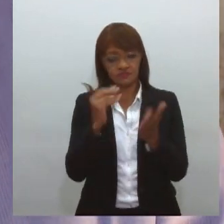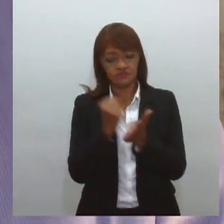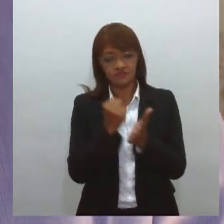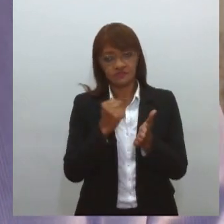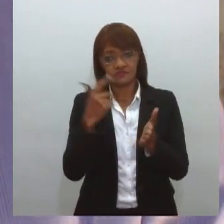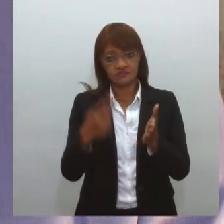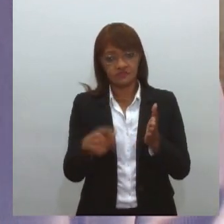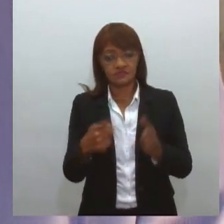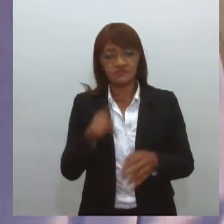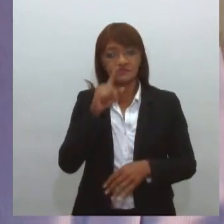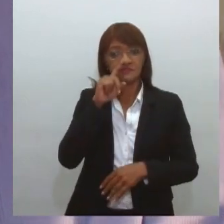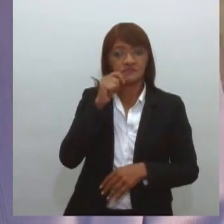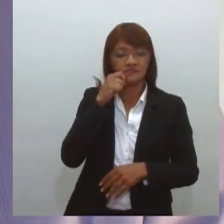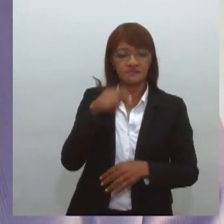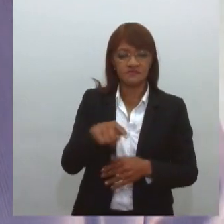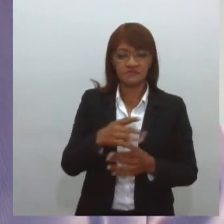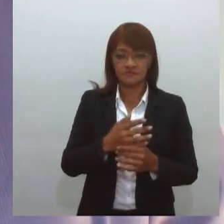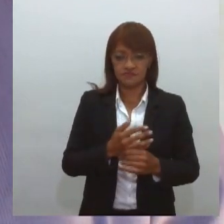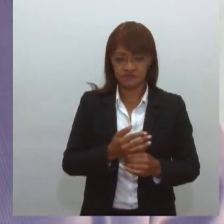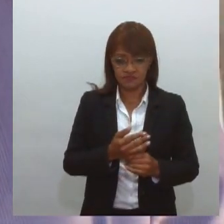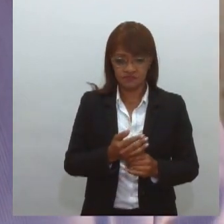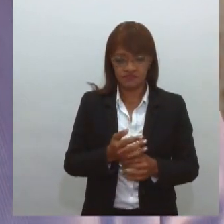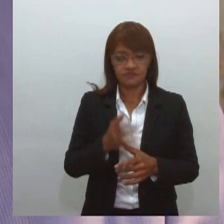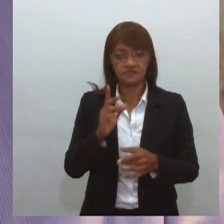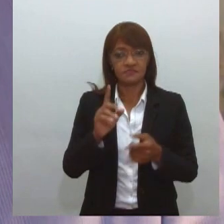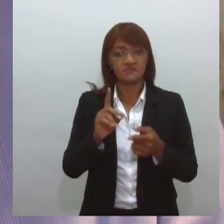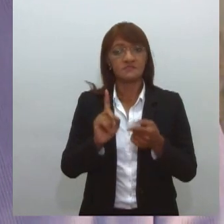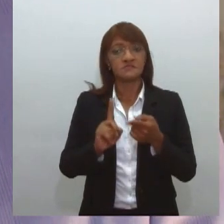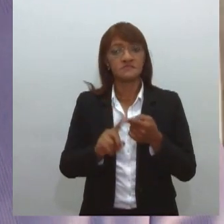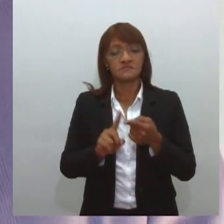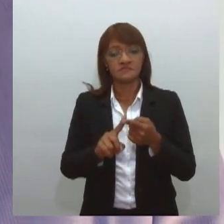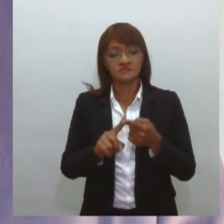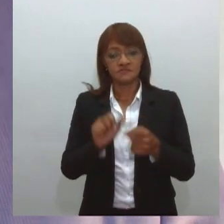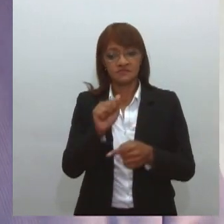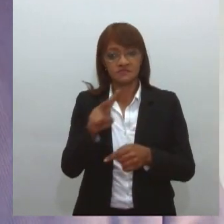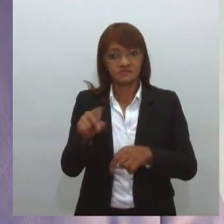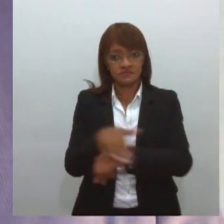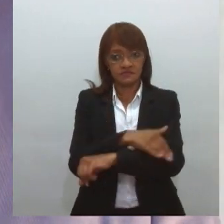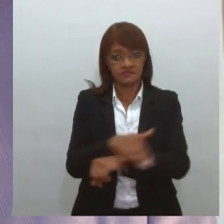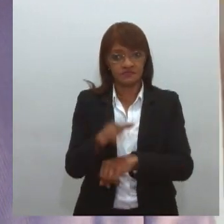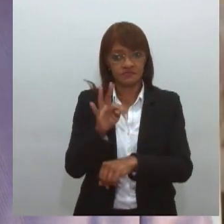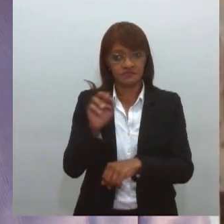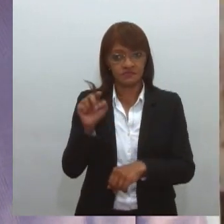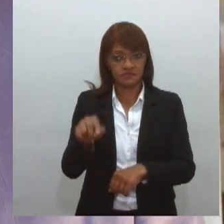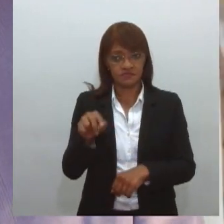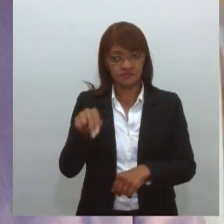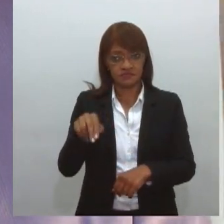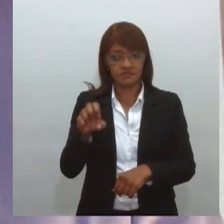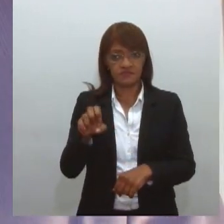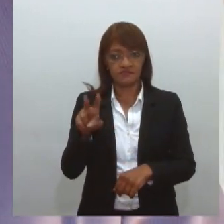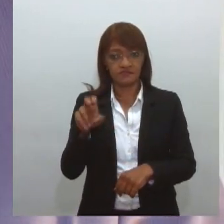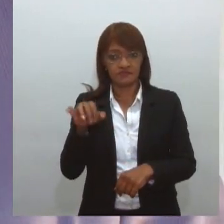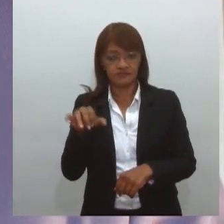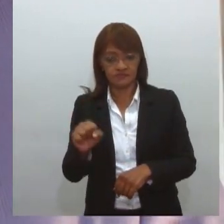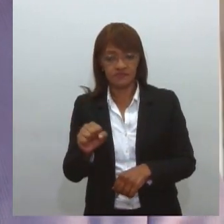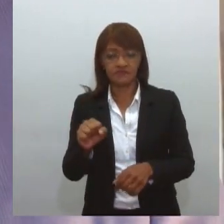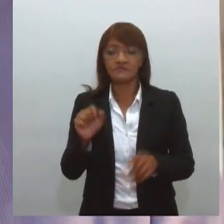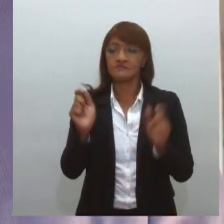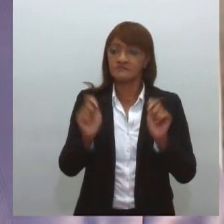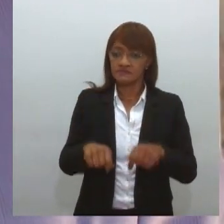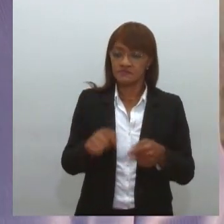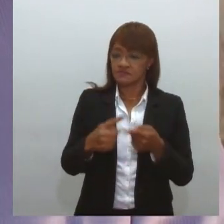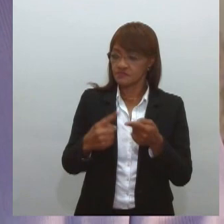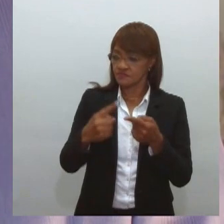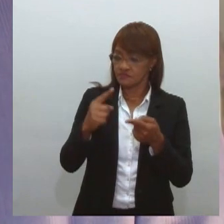no SESI, na Tancredo Neves, para não enfrentar aquelas filas. Pode ser feito por meio de agendamento, o atendimento,